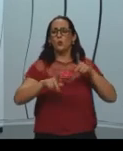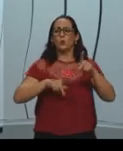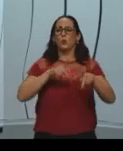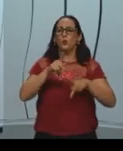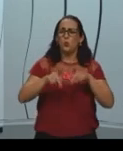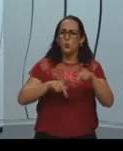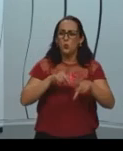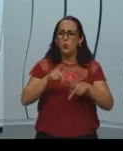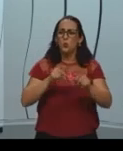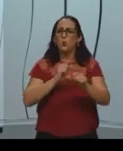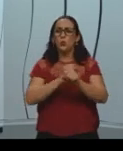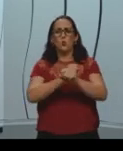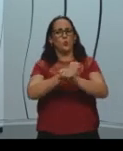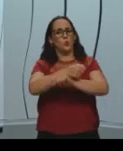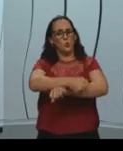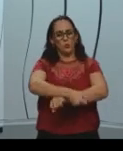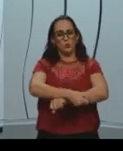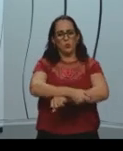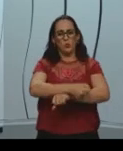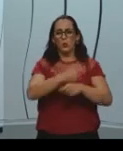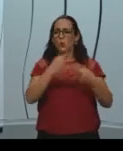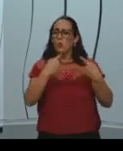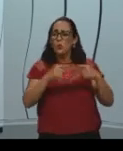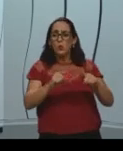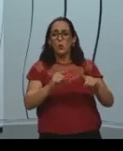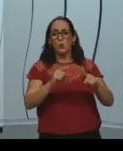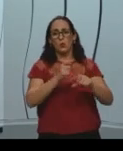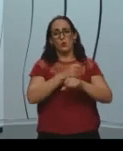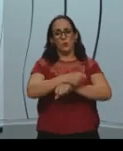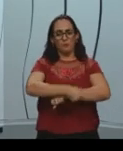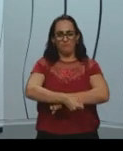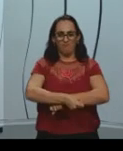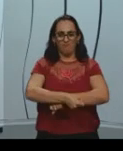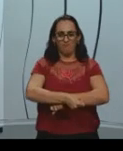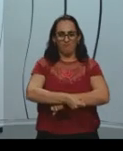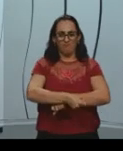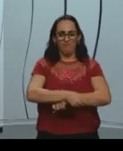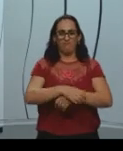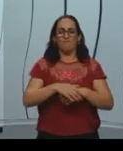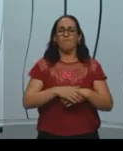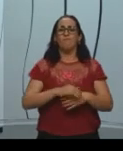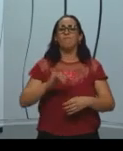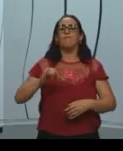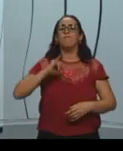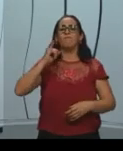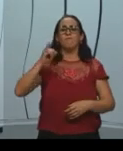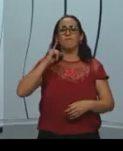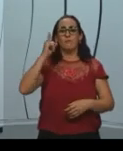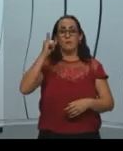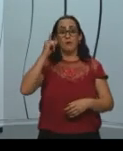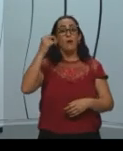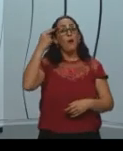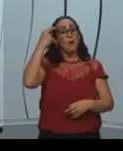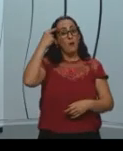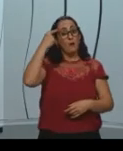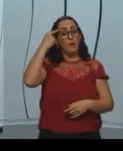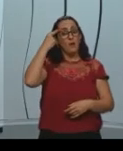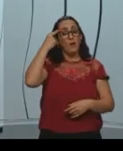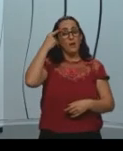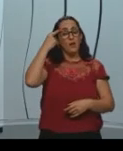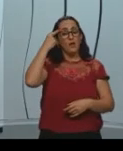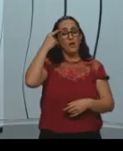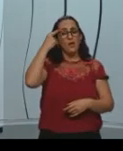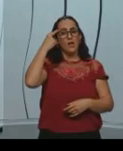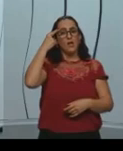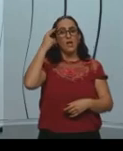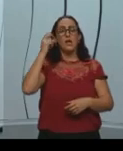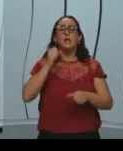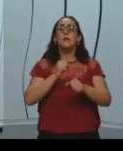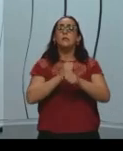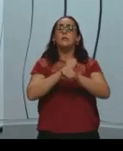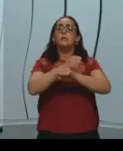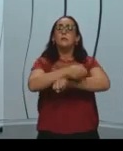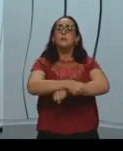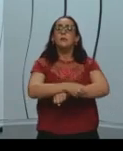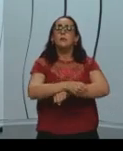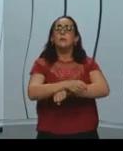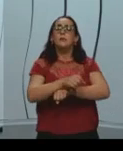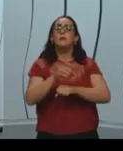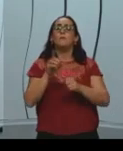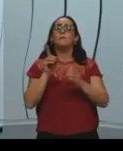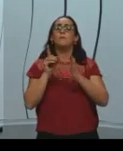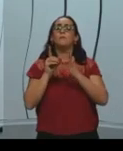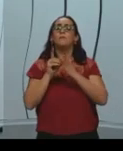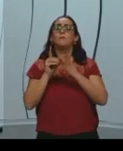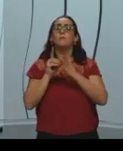naquele processo de catequização. É importante a gente pensar que essa escravidão dos indígenas, ela gerou